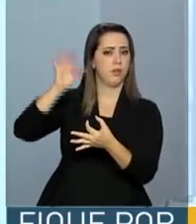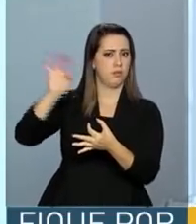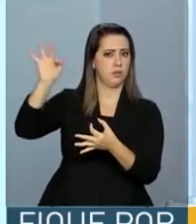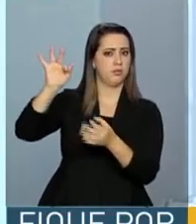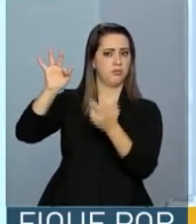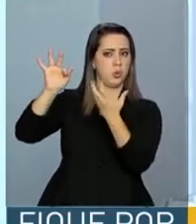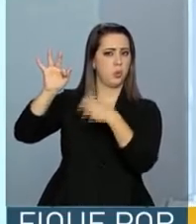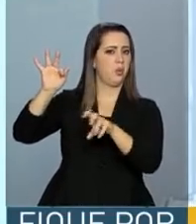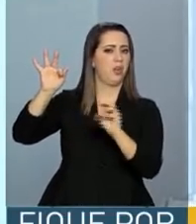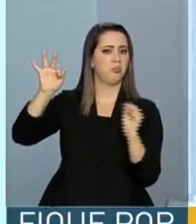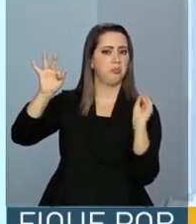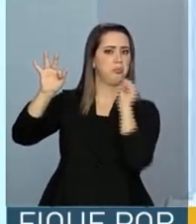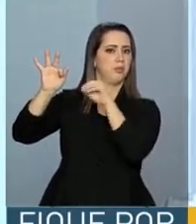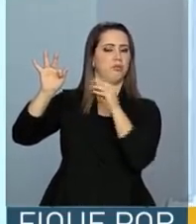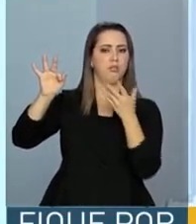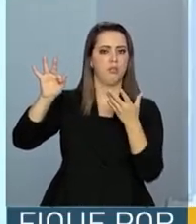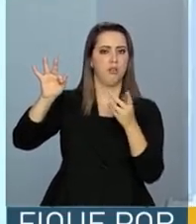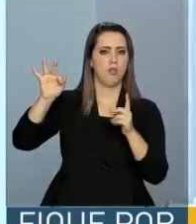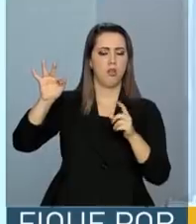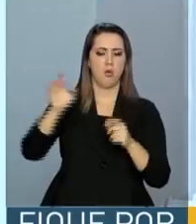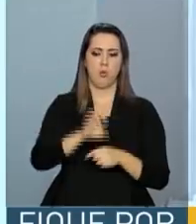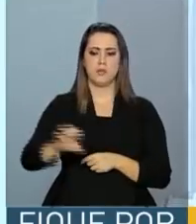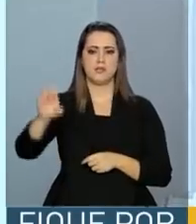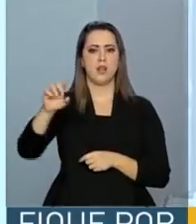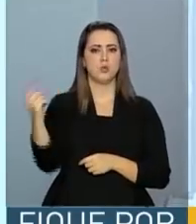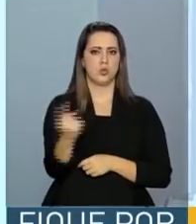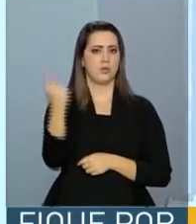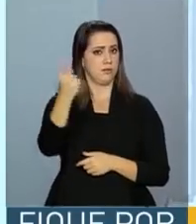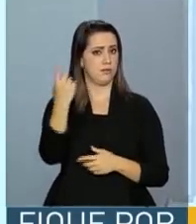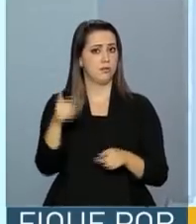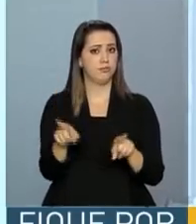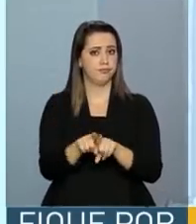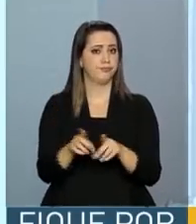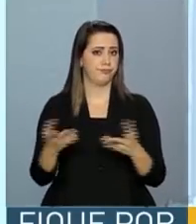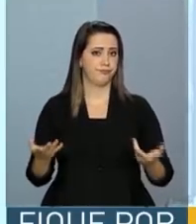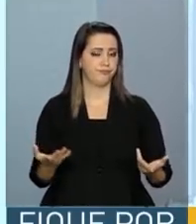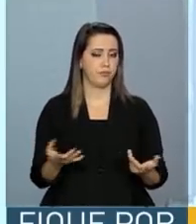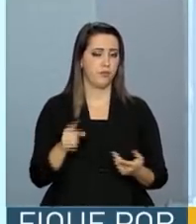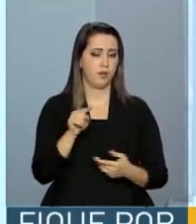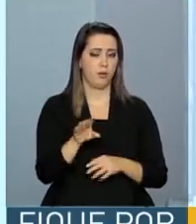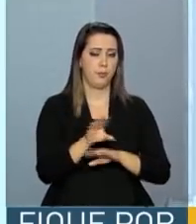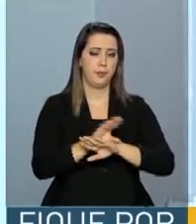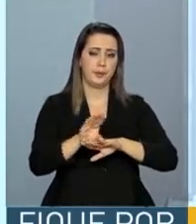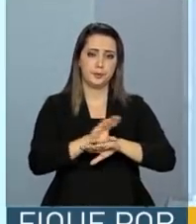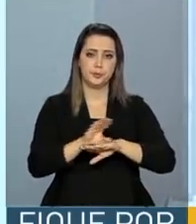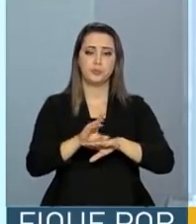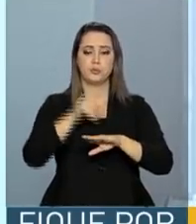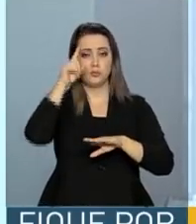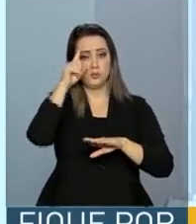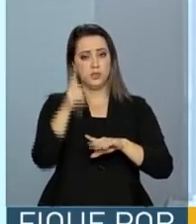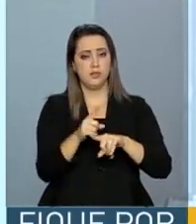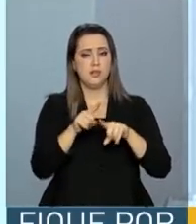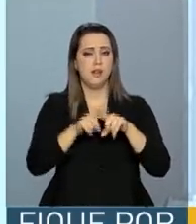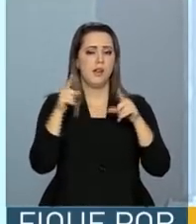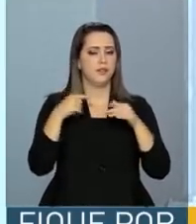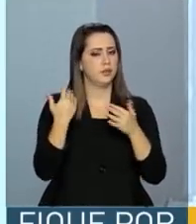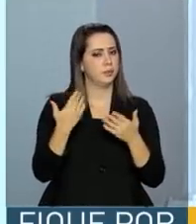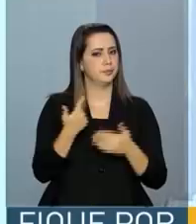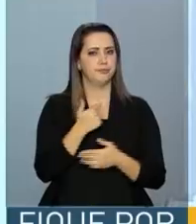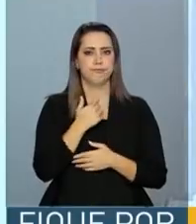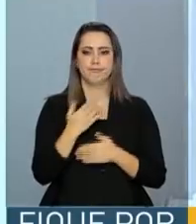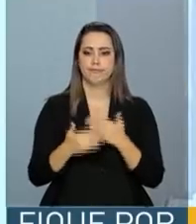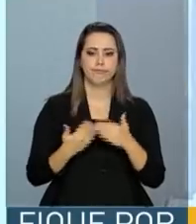foram reveladoras esse desejo que estava no texto convencional mas que não consigam seguir a levar adiante